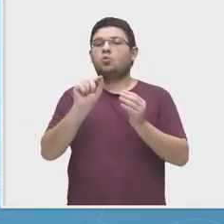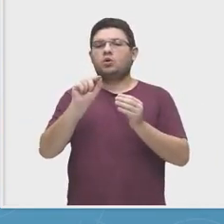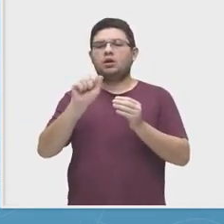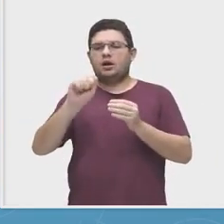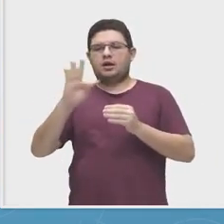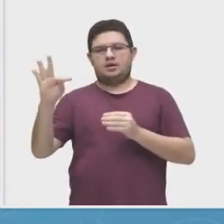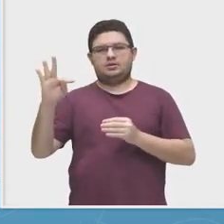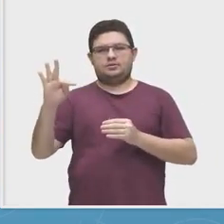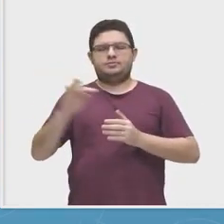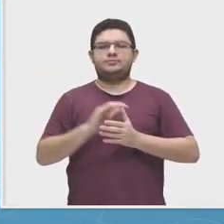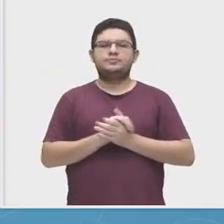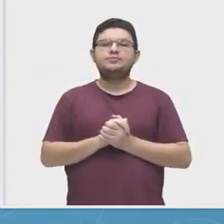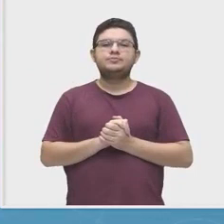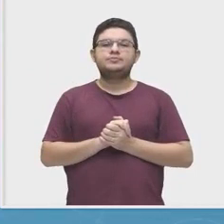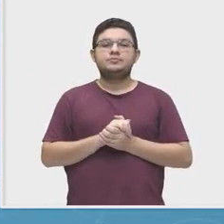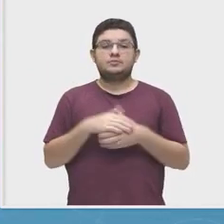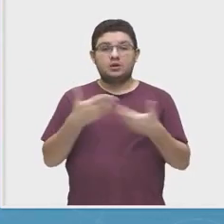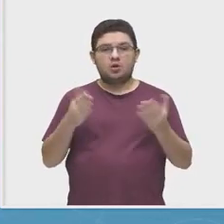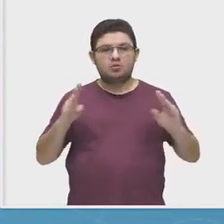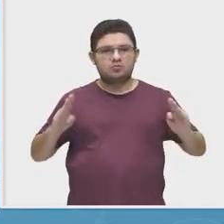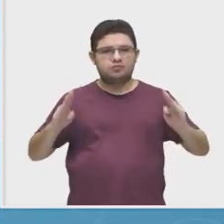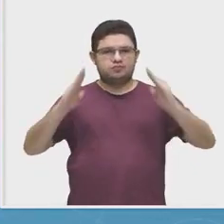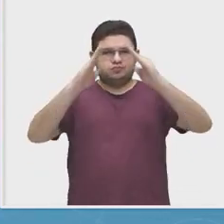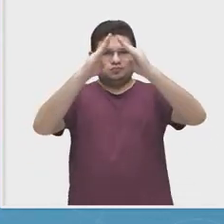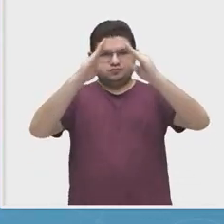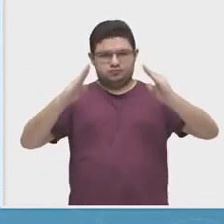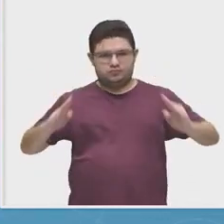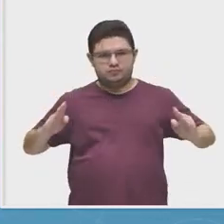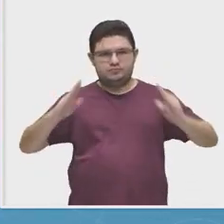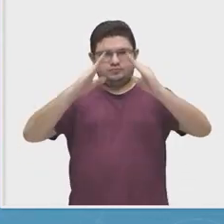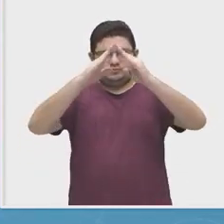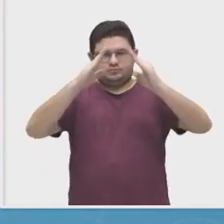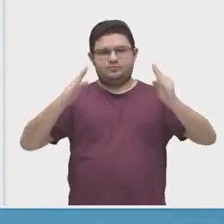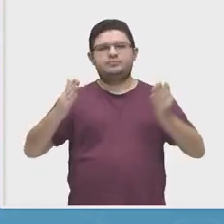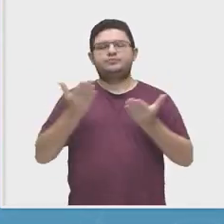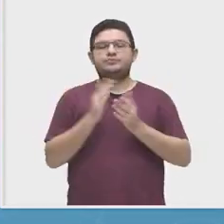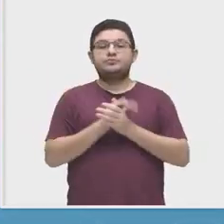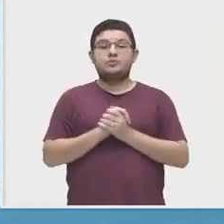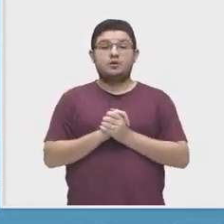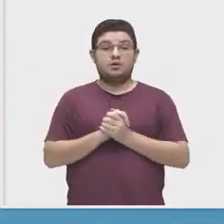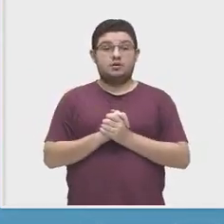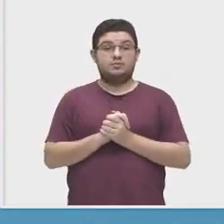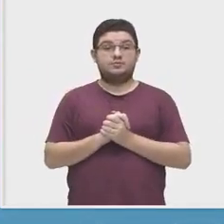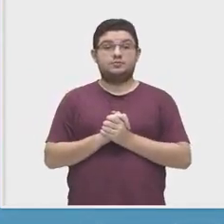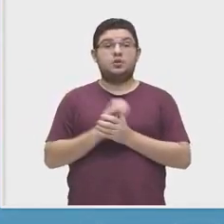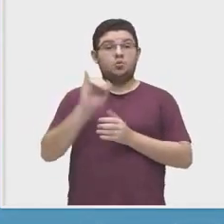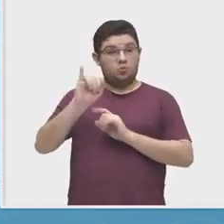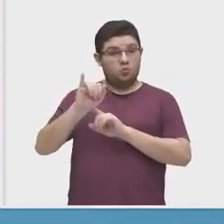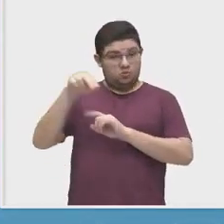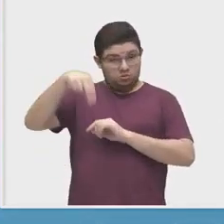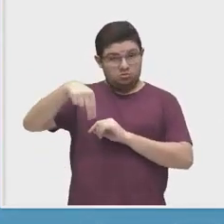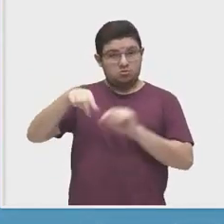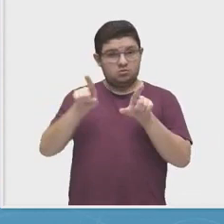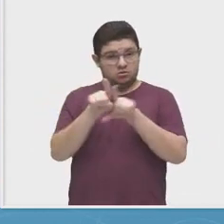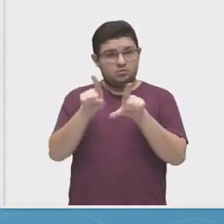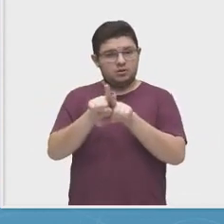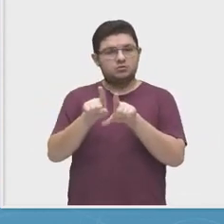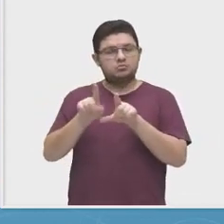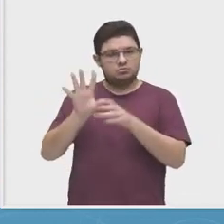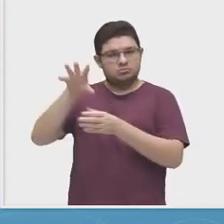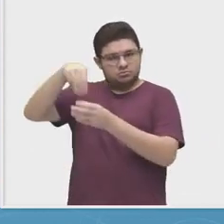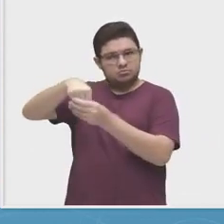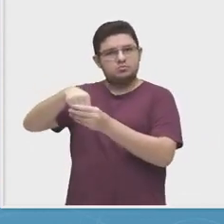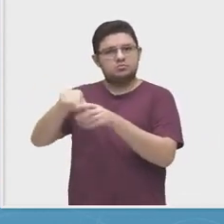Então, repare que ele forma mesmo essa ideia de pirâmide. Tá certo? O in também tem essa ideia de dentro de e o